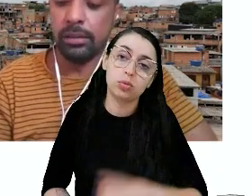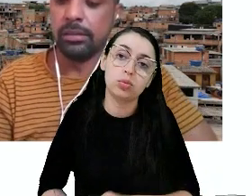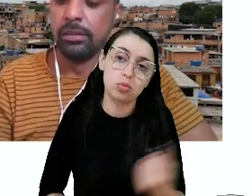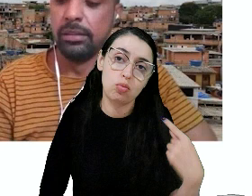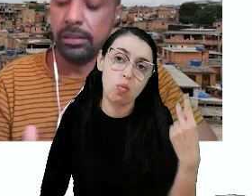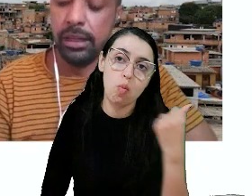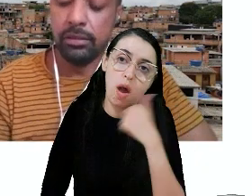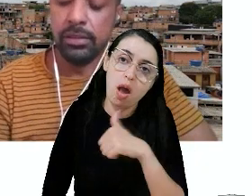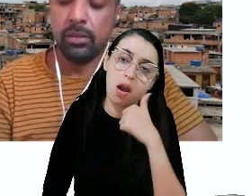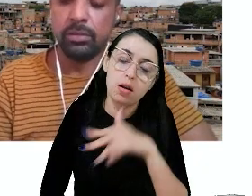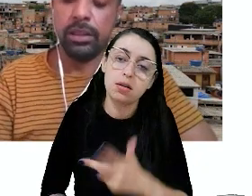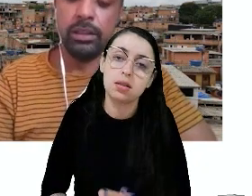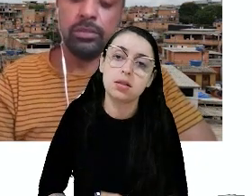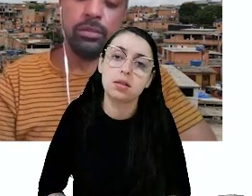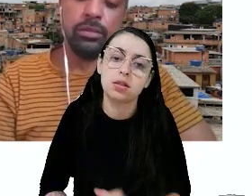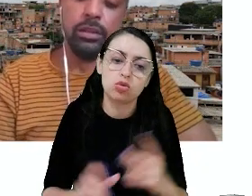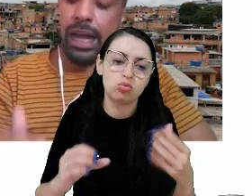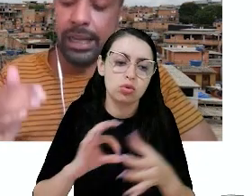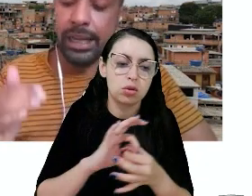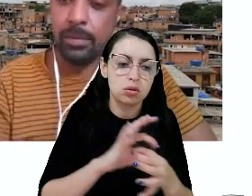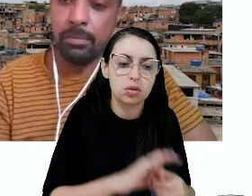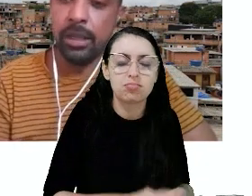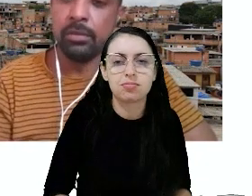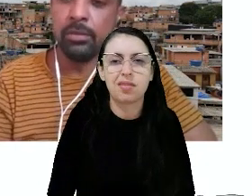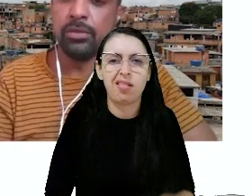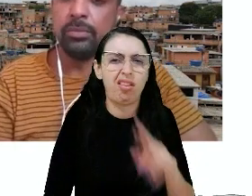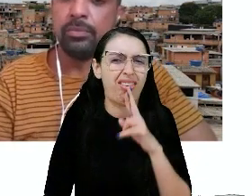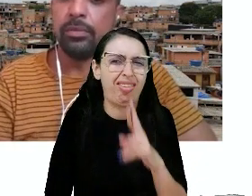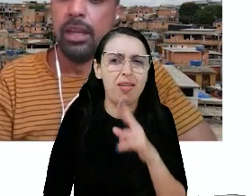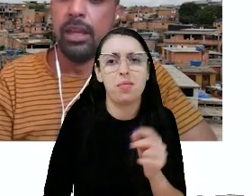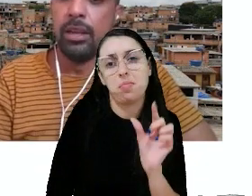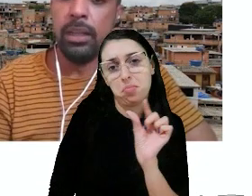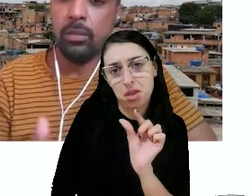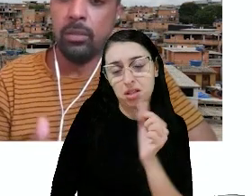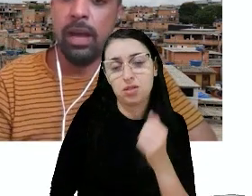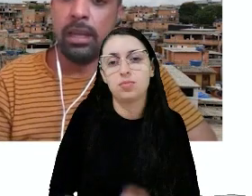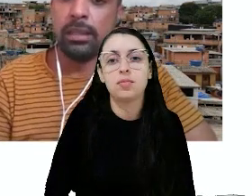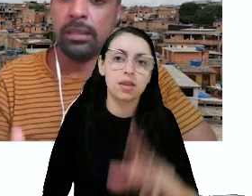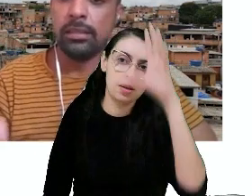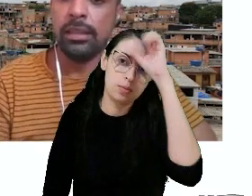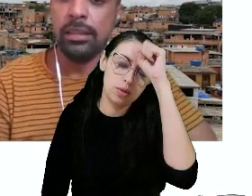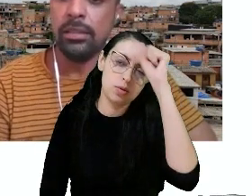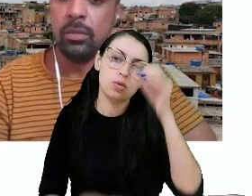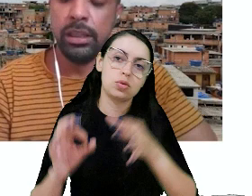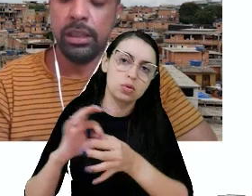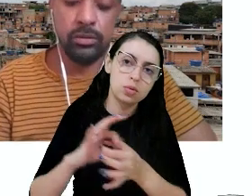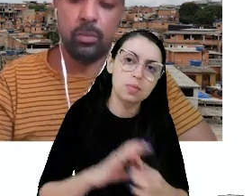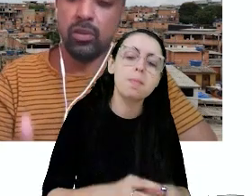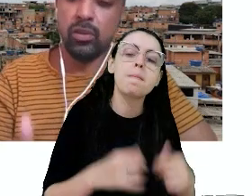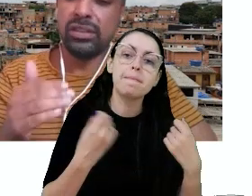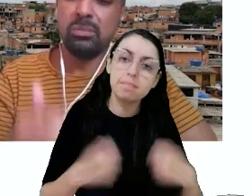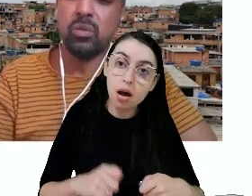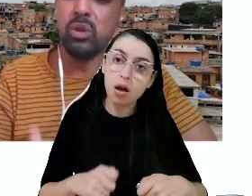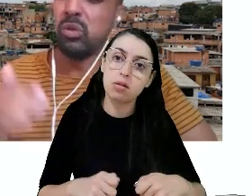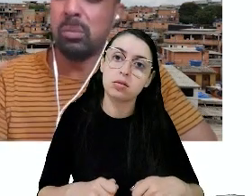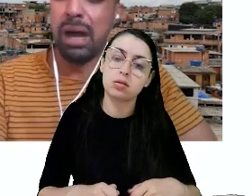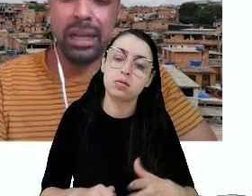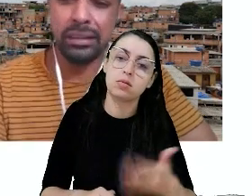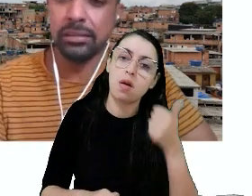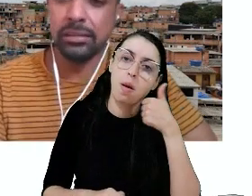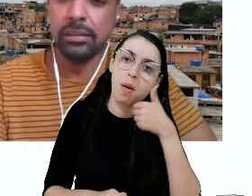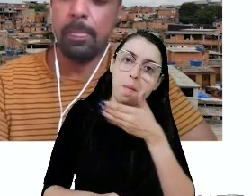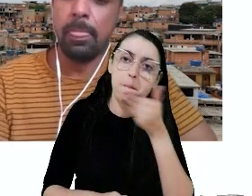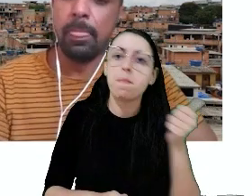com elas, dentro desse contexto, a reclamar menos. Eu aprendo com elas, dentro desse contexto, que eu posso fazer